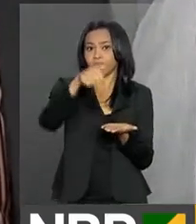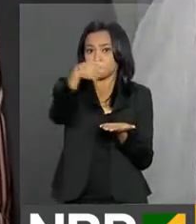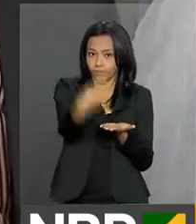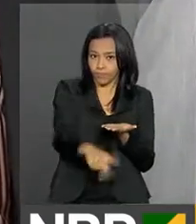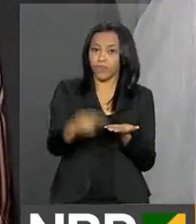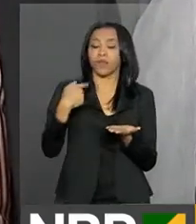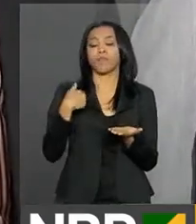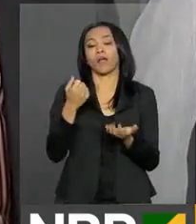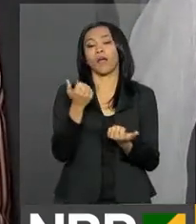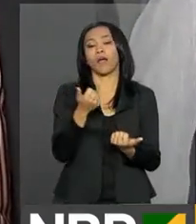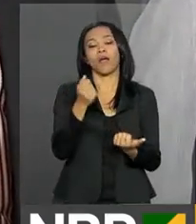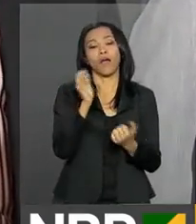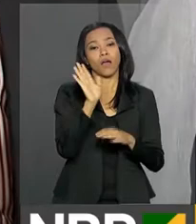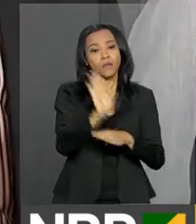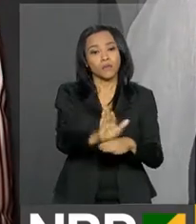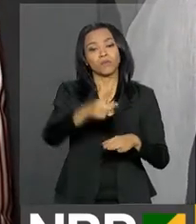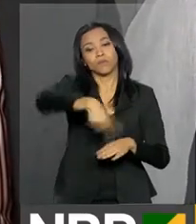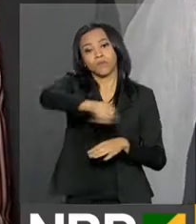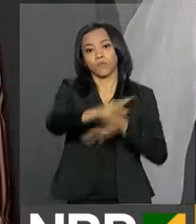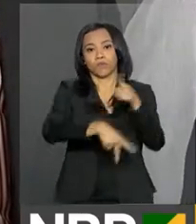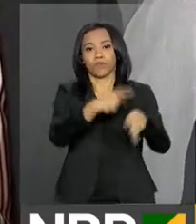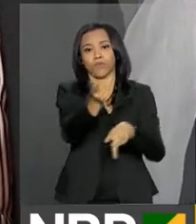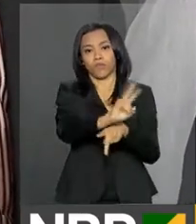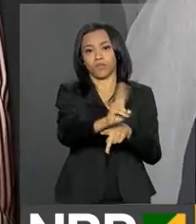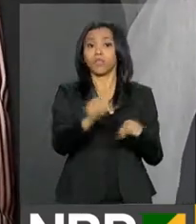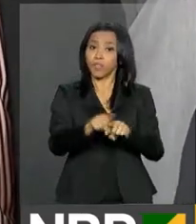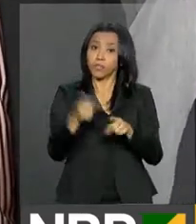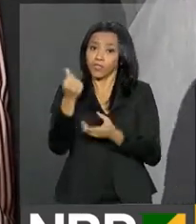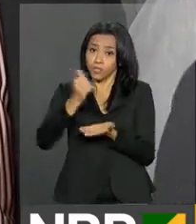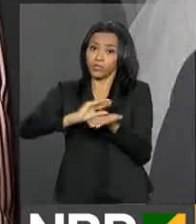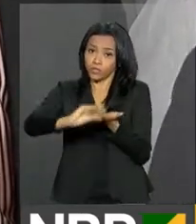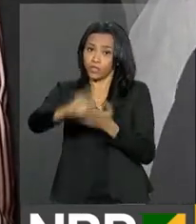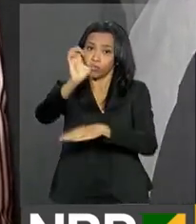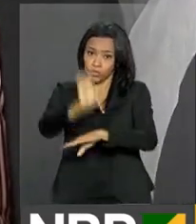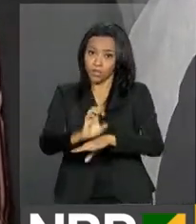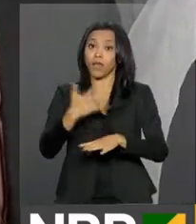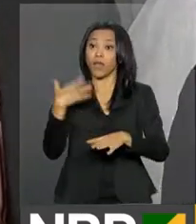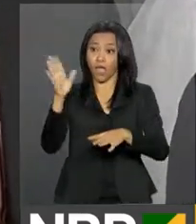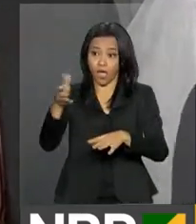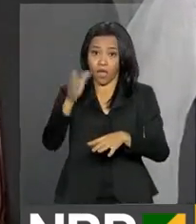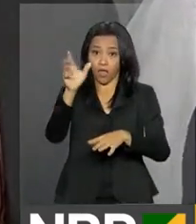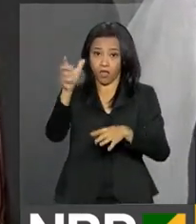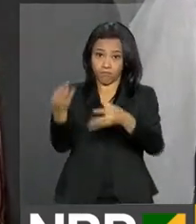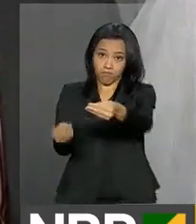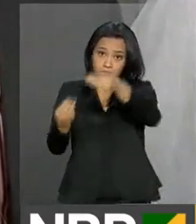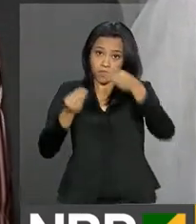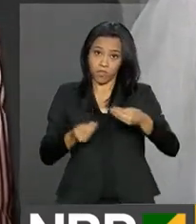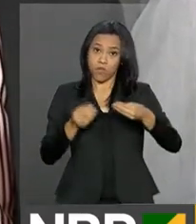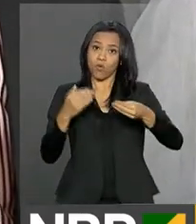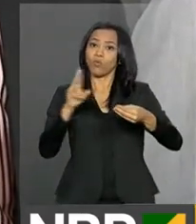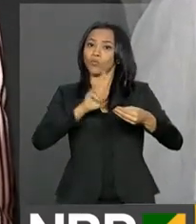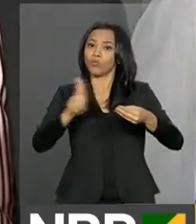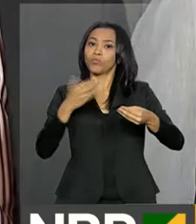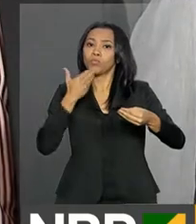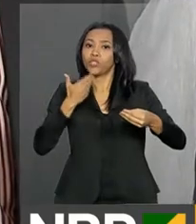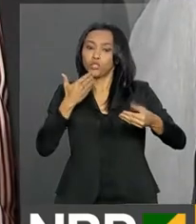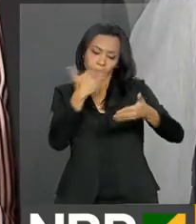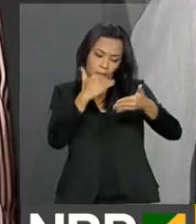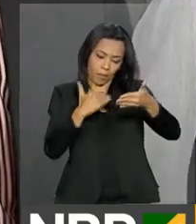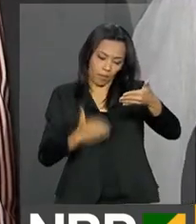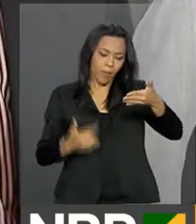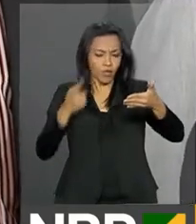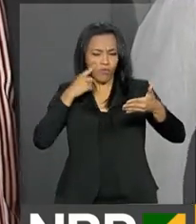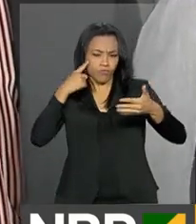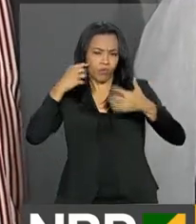os venezuelanos, mas também recursos para Roraima. E ela me deu uma lista que eu vou levar e disse que vou examinar com muito carinho, com muita atenção,